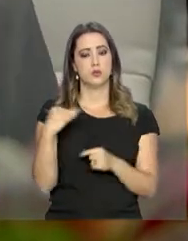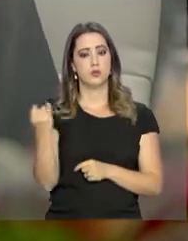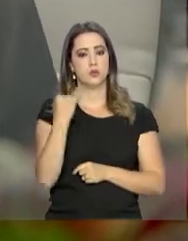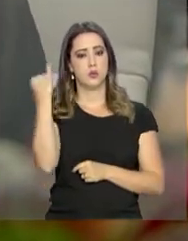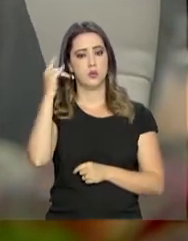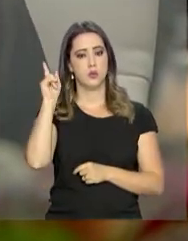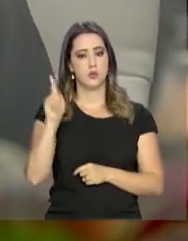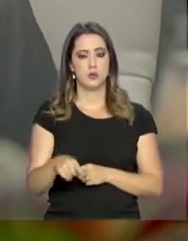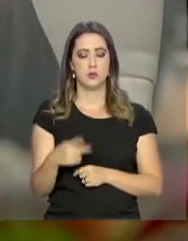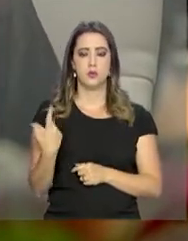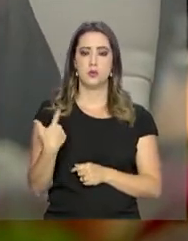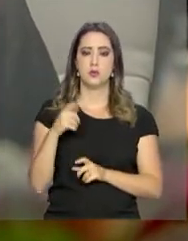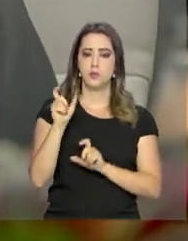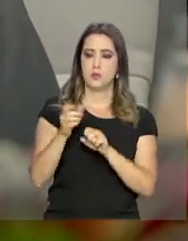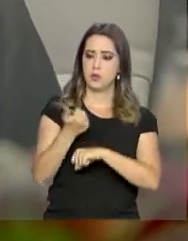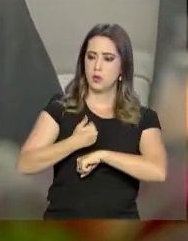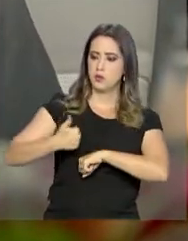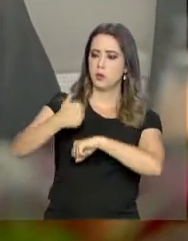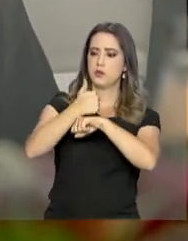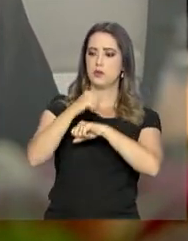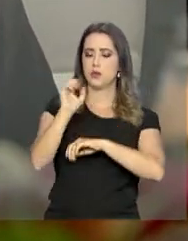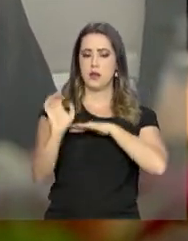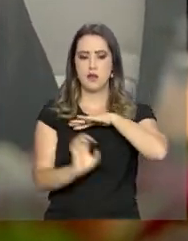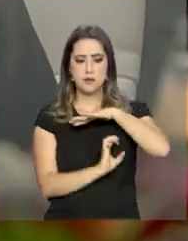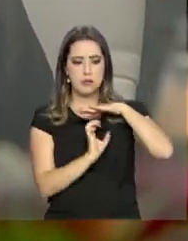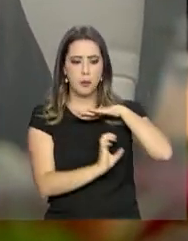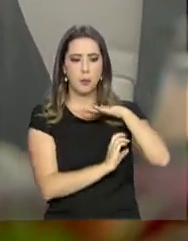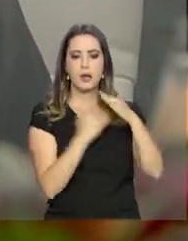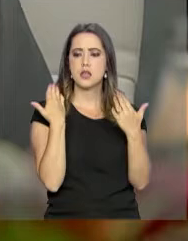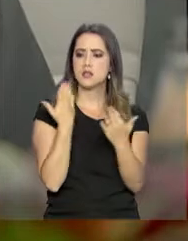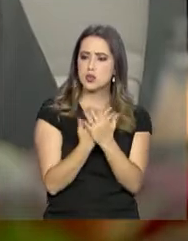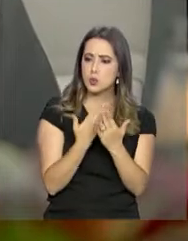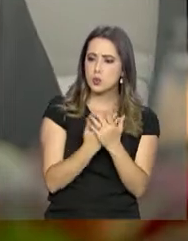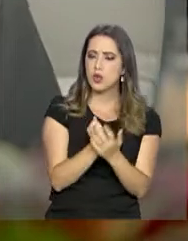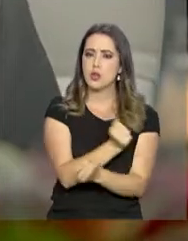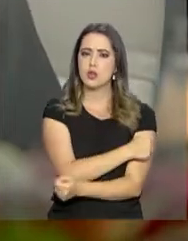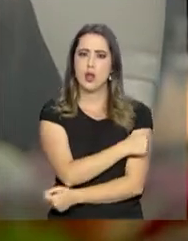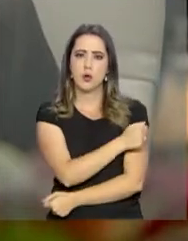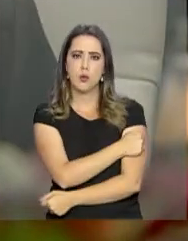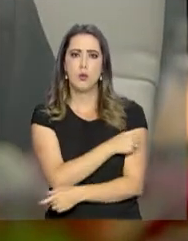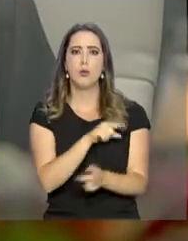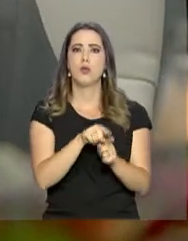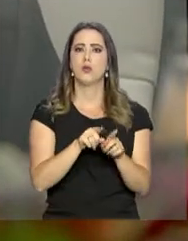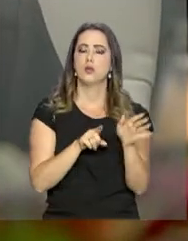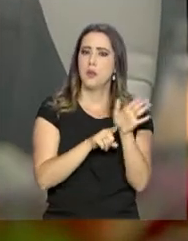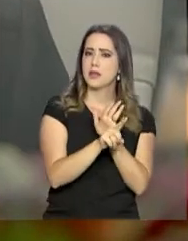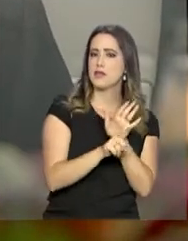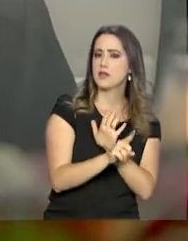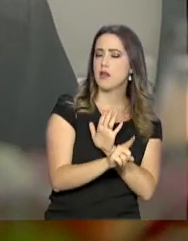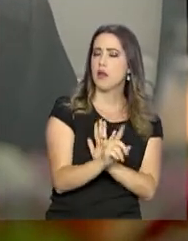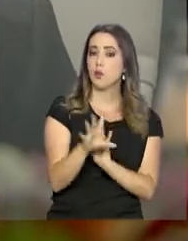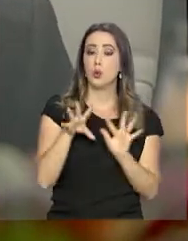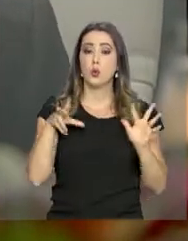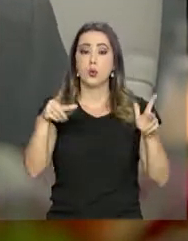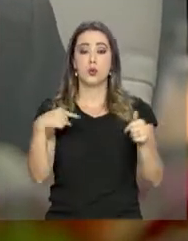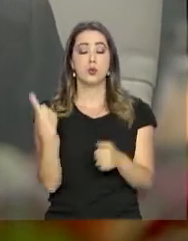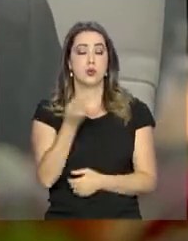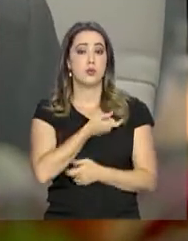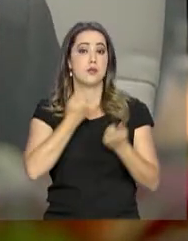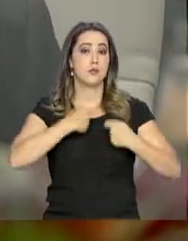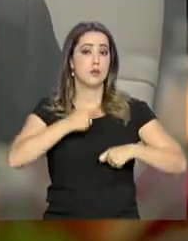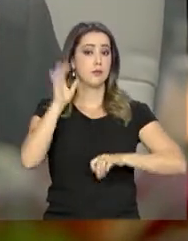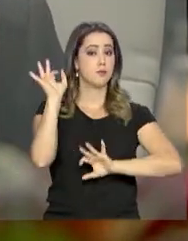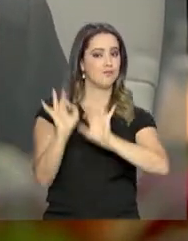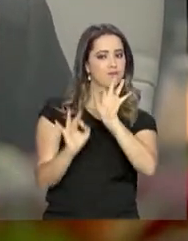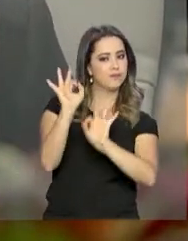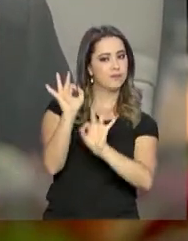decisivos. Profissionais, empreendedores, pesquisadores, estudantes, formuladores de políticas públicas, todos temos que estar